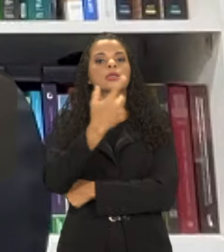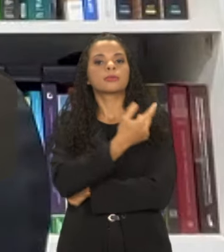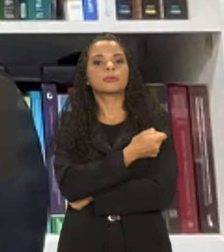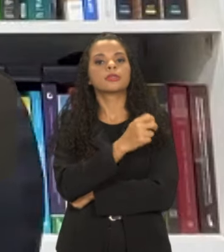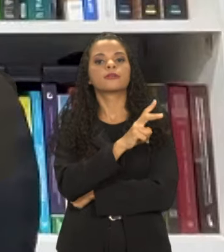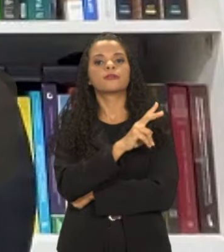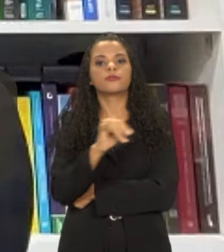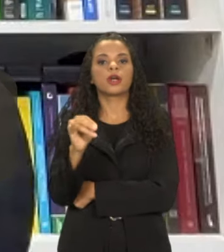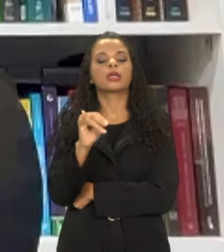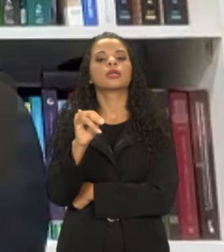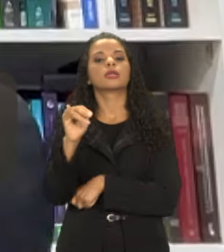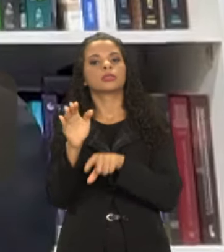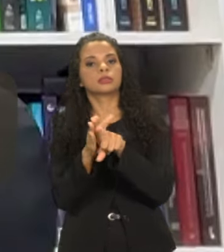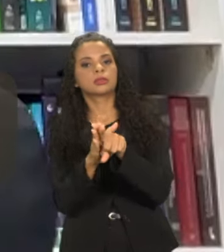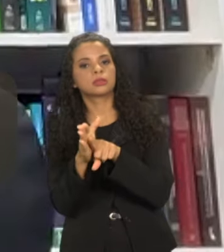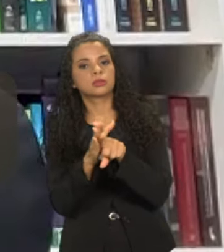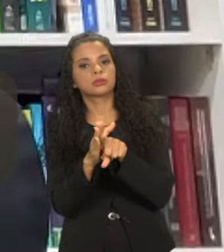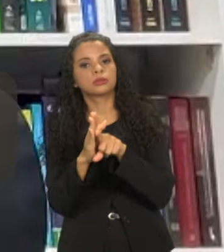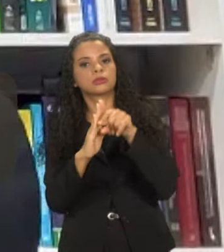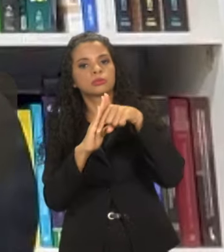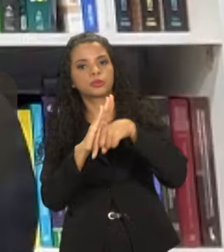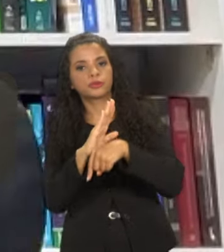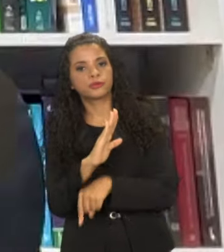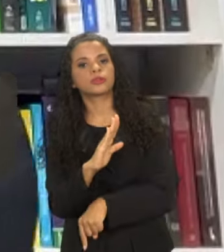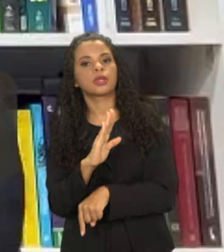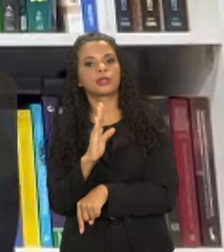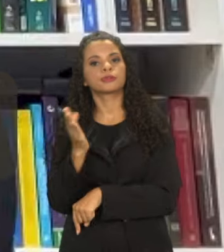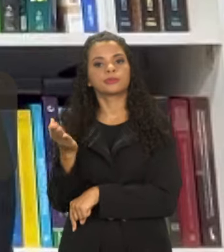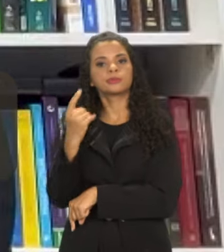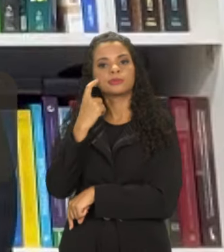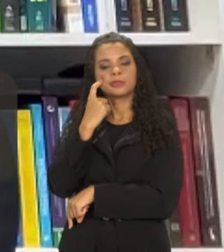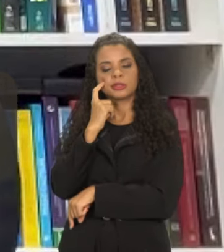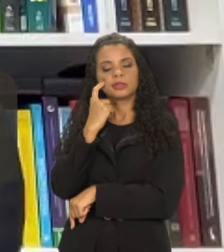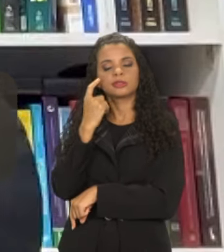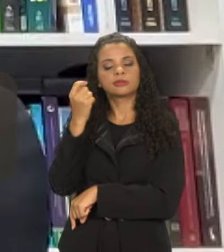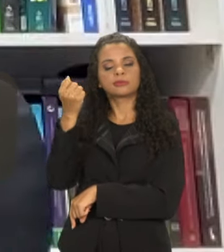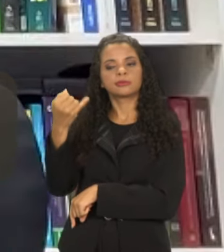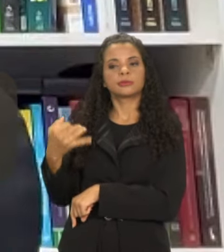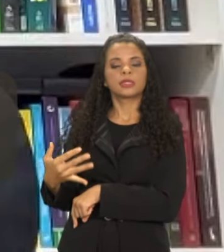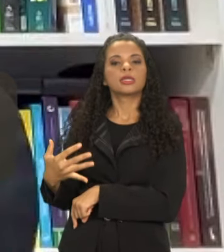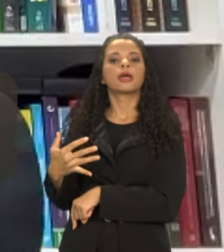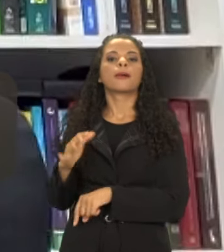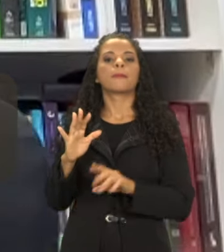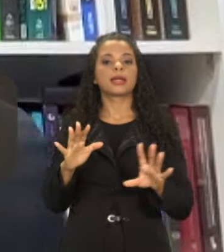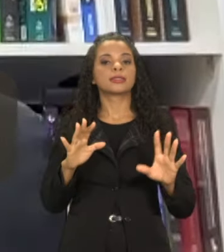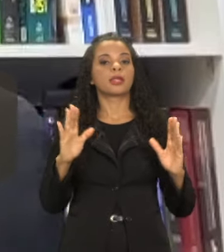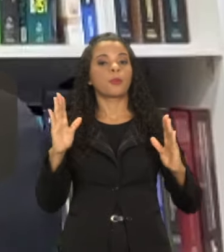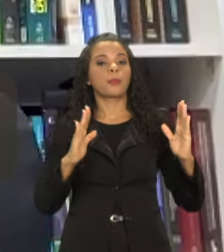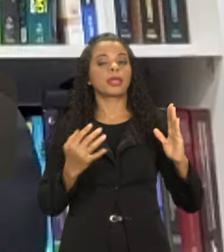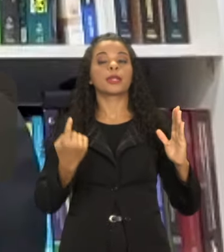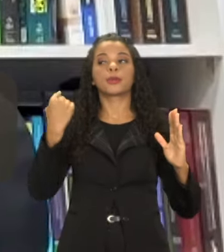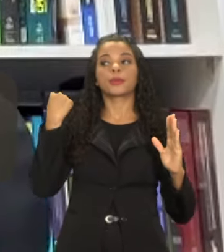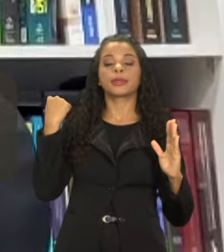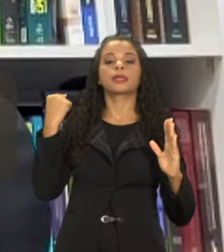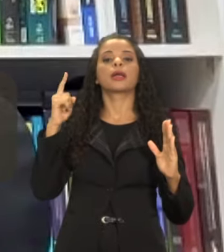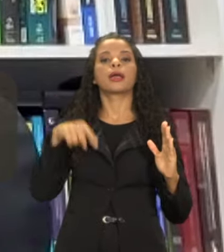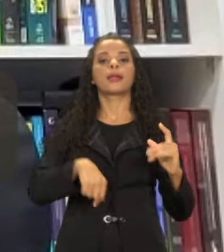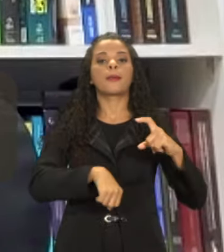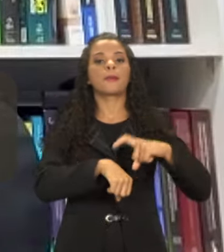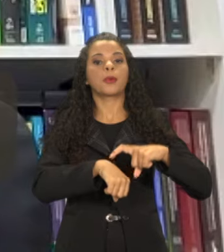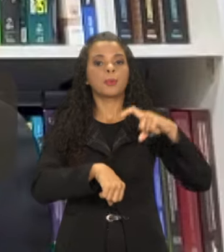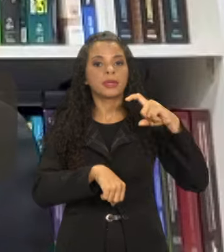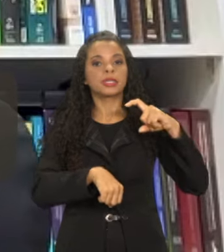com a profundidade que o ministro Cássio destacou, naquele momento era um momento de exceção dentro de um Estado de Direito